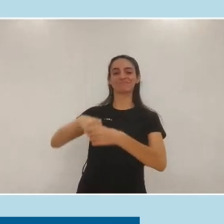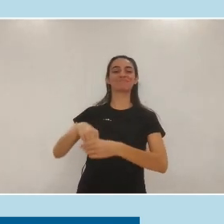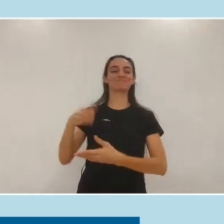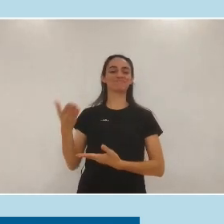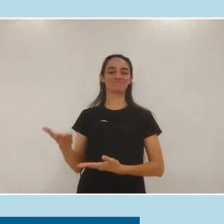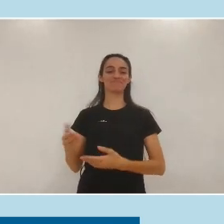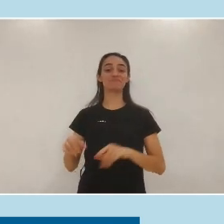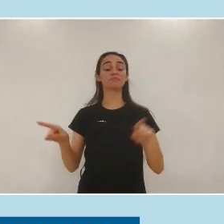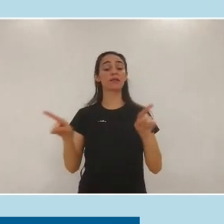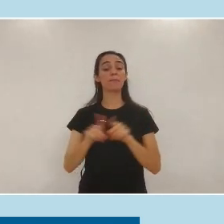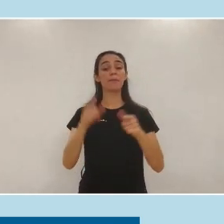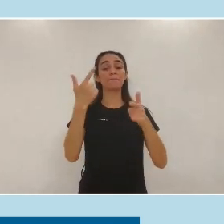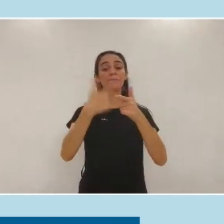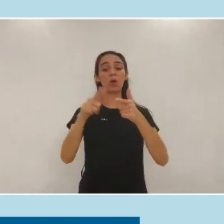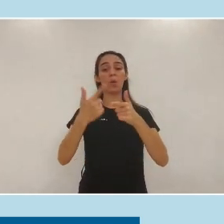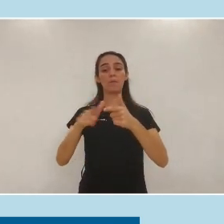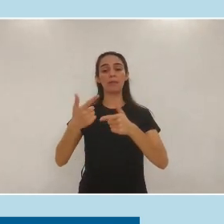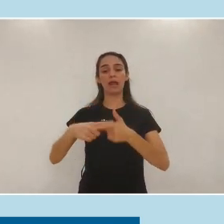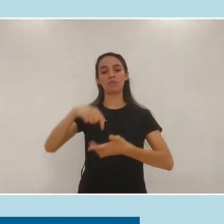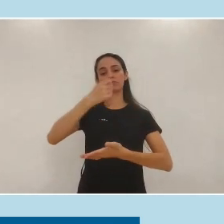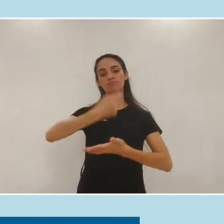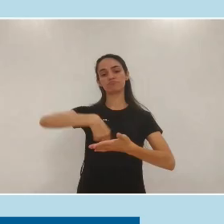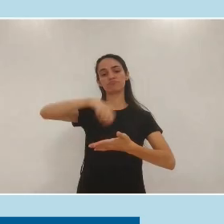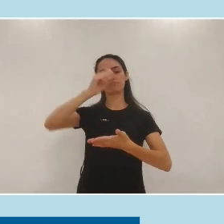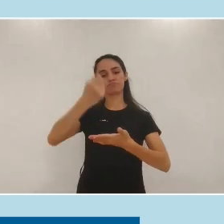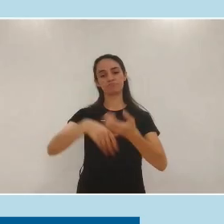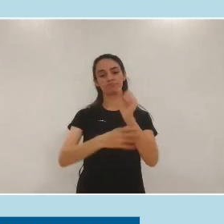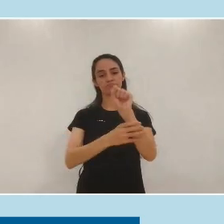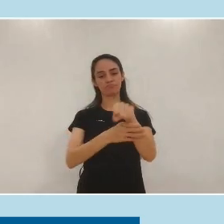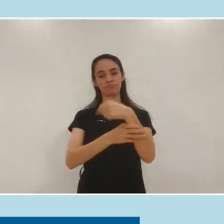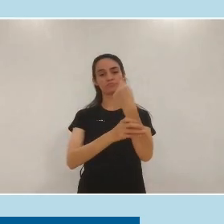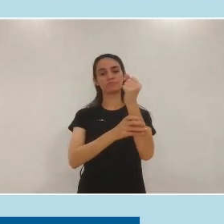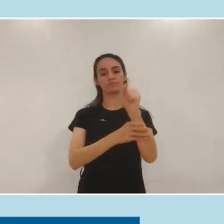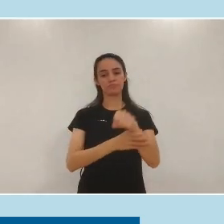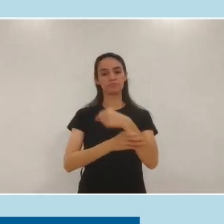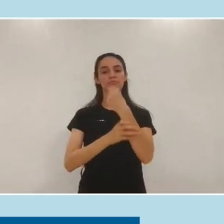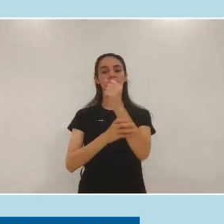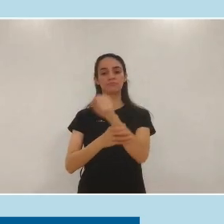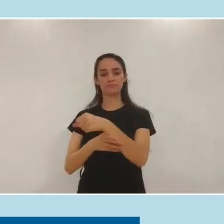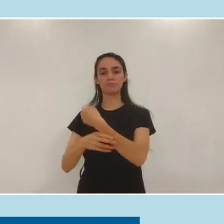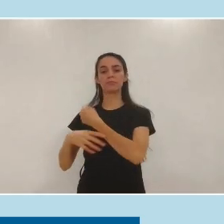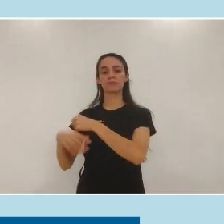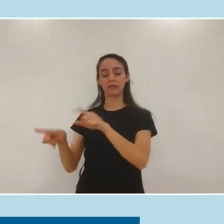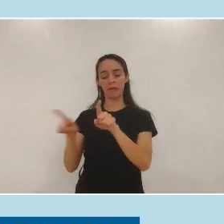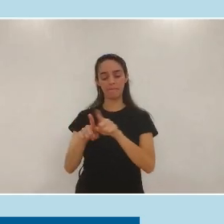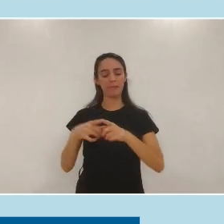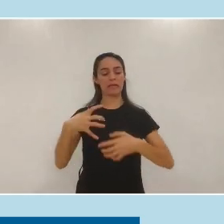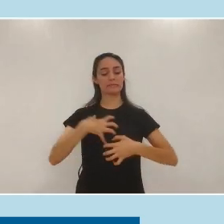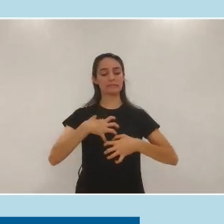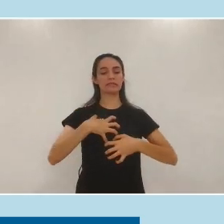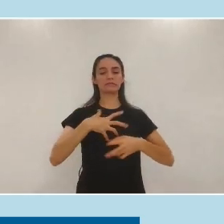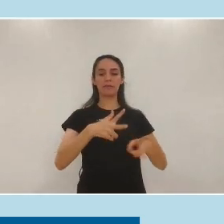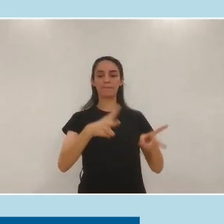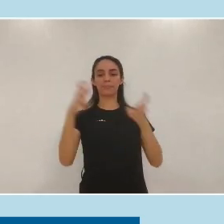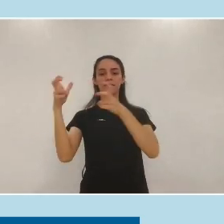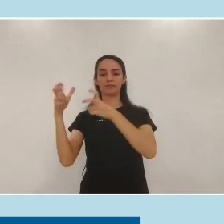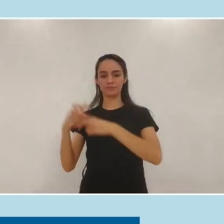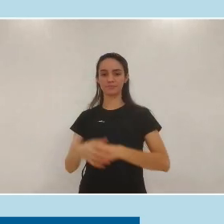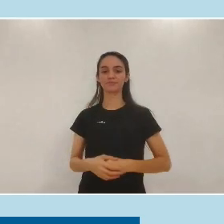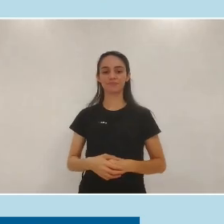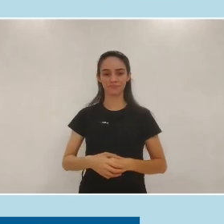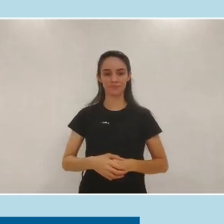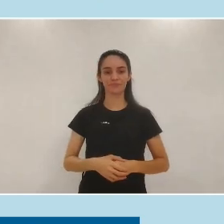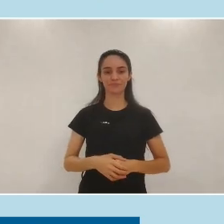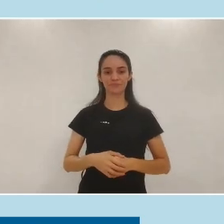sensoriais. O autismo, ele traz um atraso na coordenação motora e déficit de propriocepção, que são